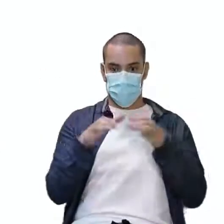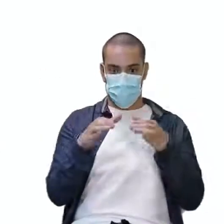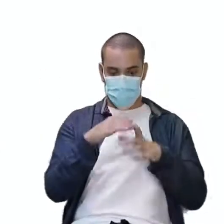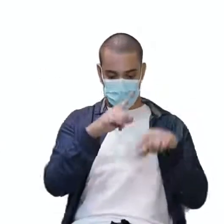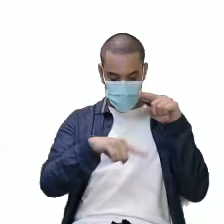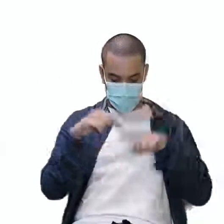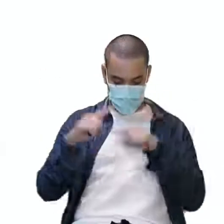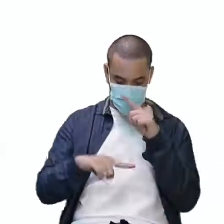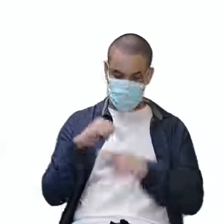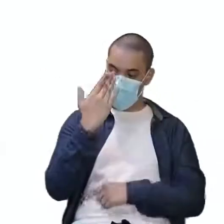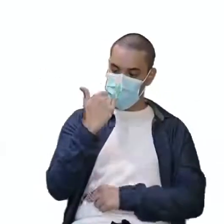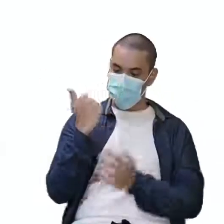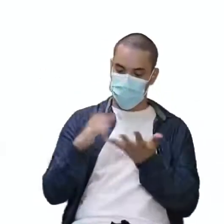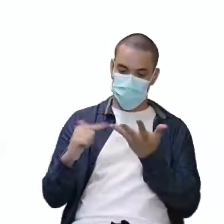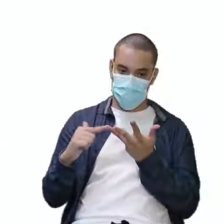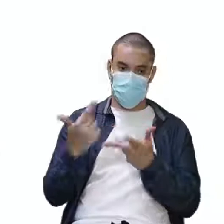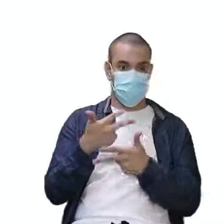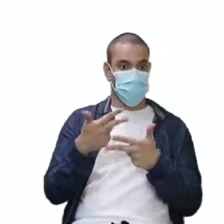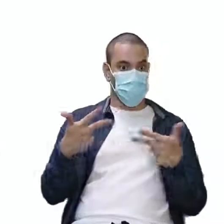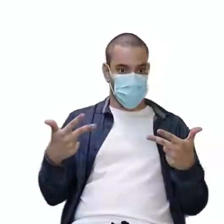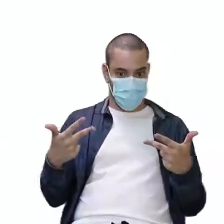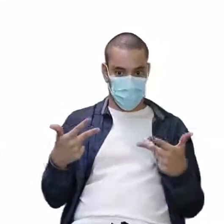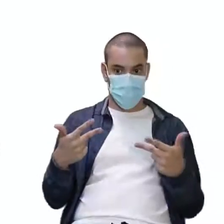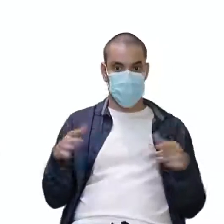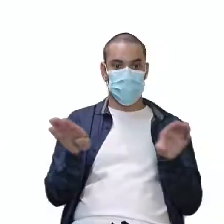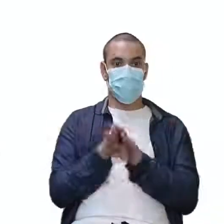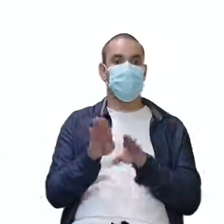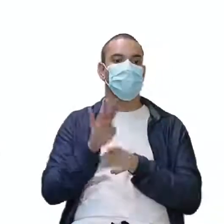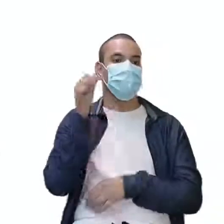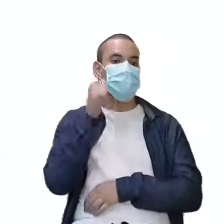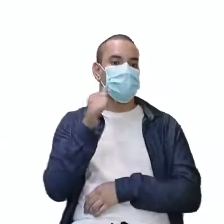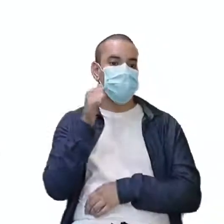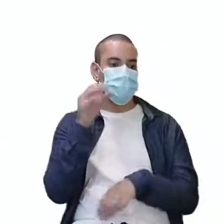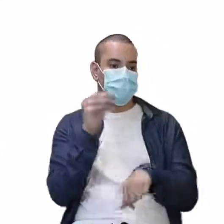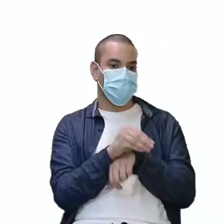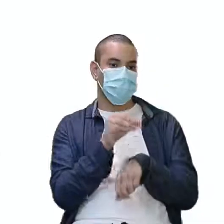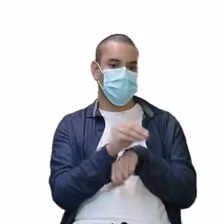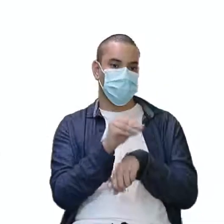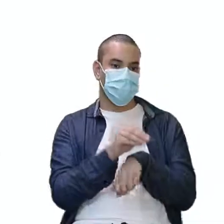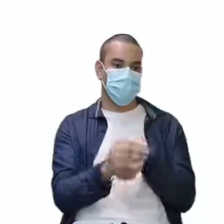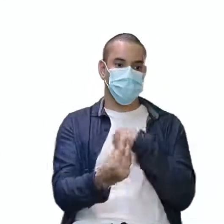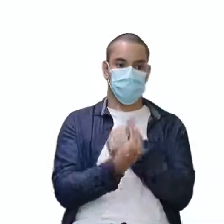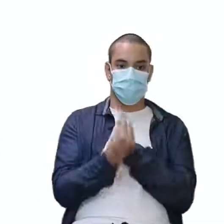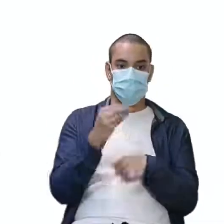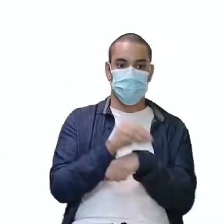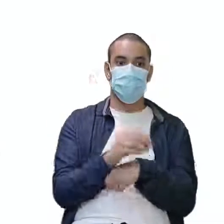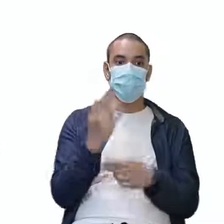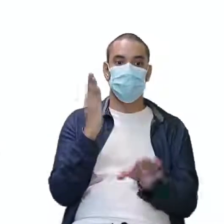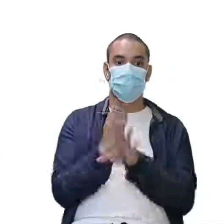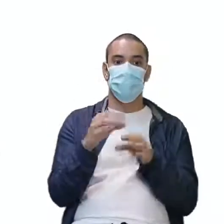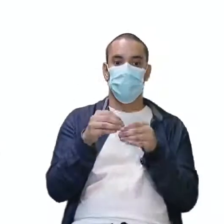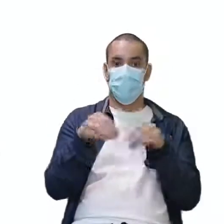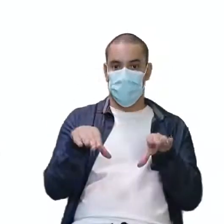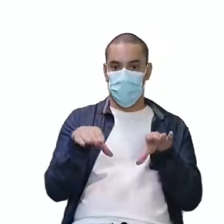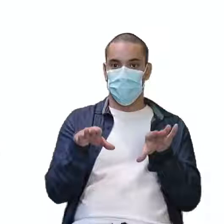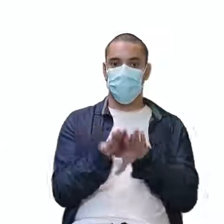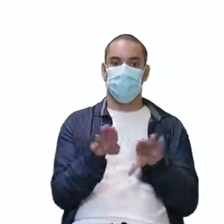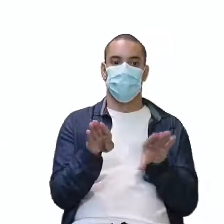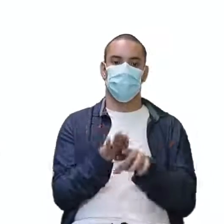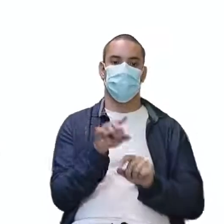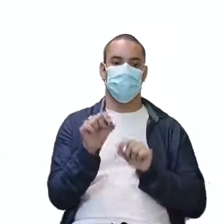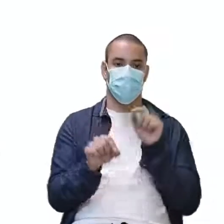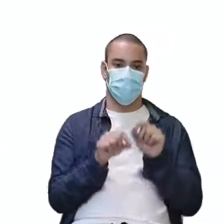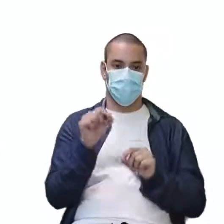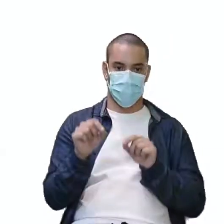seus recursos alimentares, as fêmeas, proteger as fêmeas para a deposição de ovos e também em